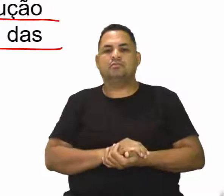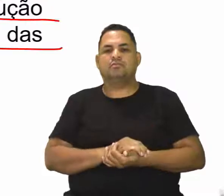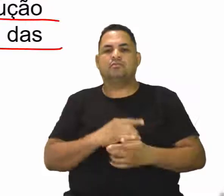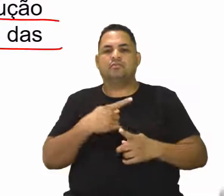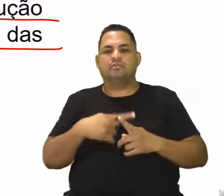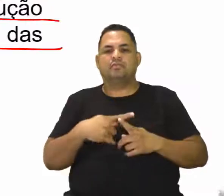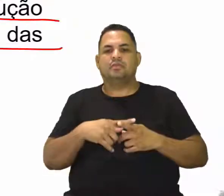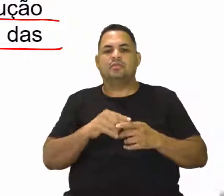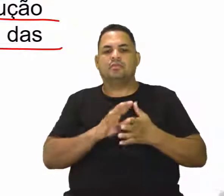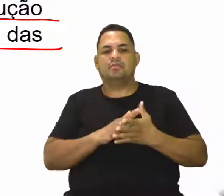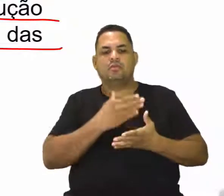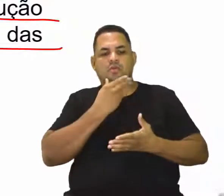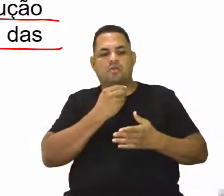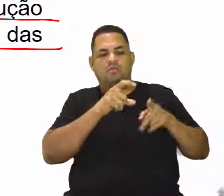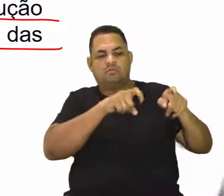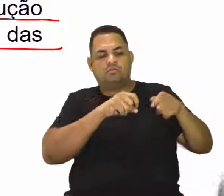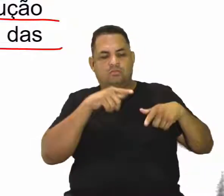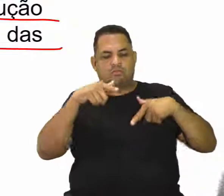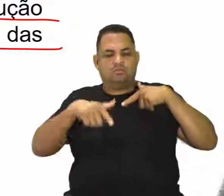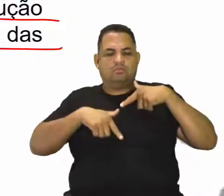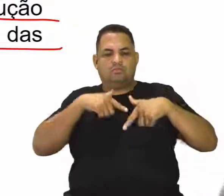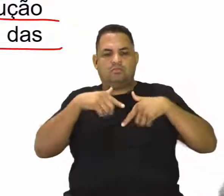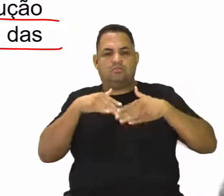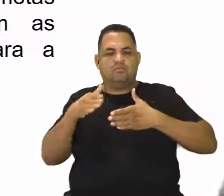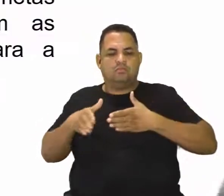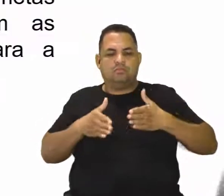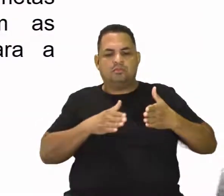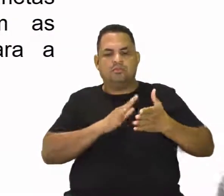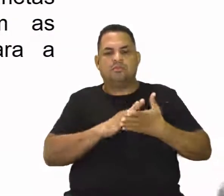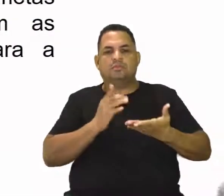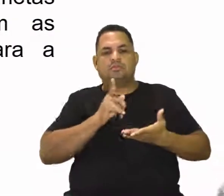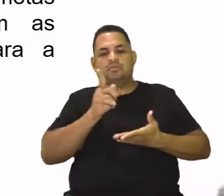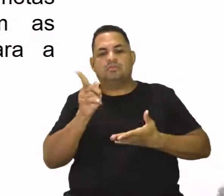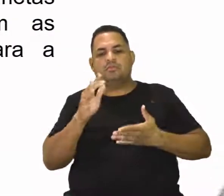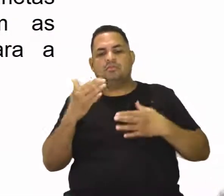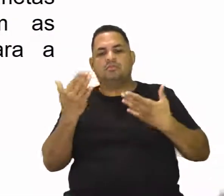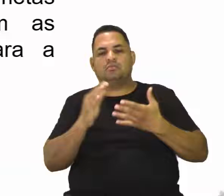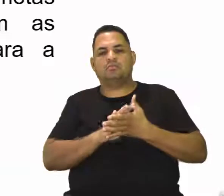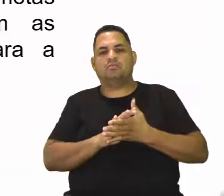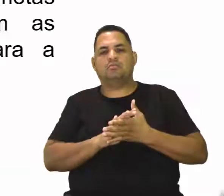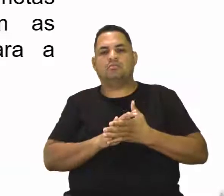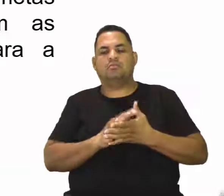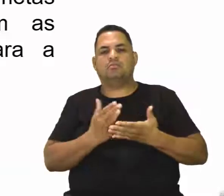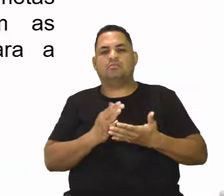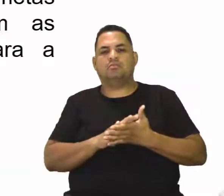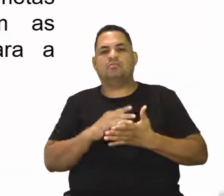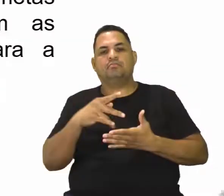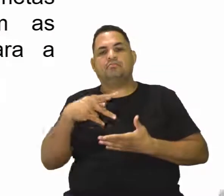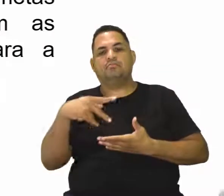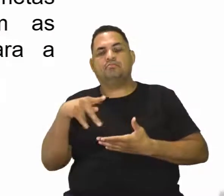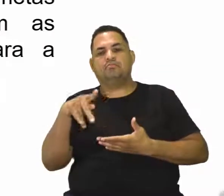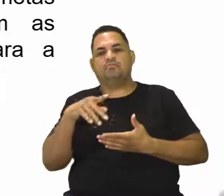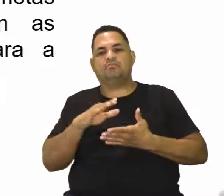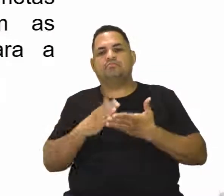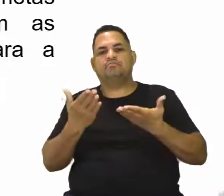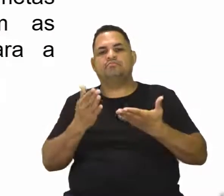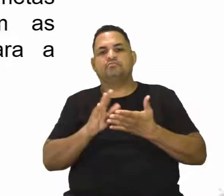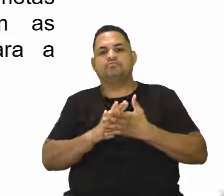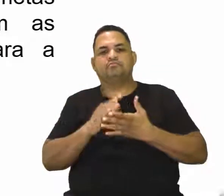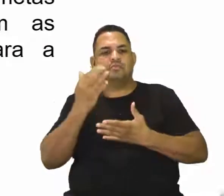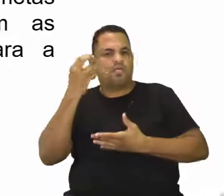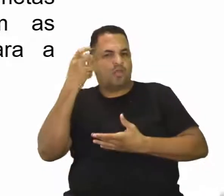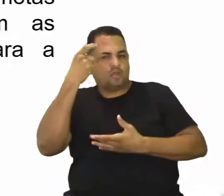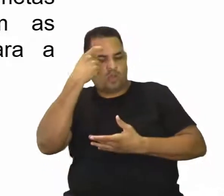Porque é o homem do campo que produz para o homem da cidade. Para isso, além da